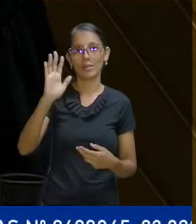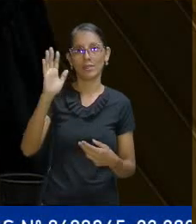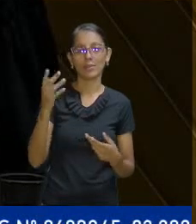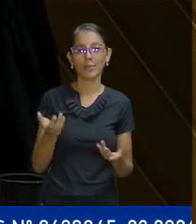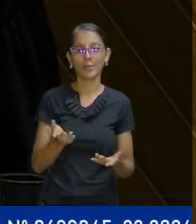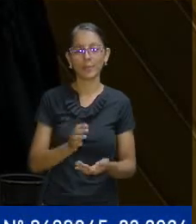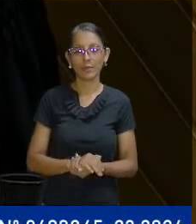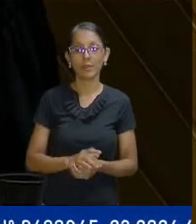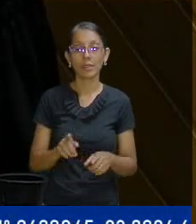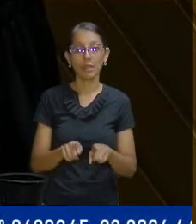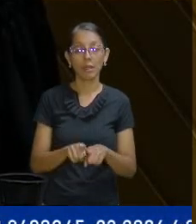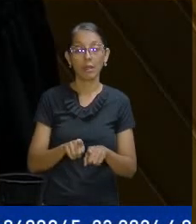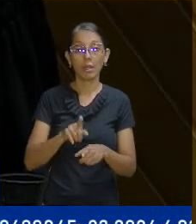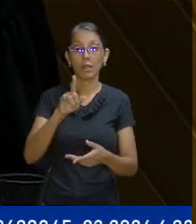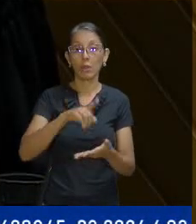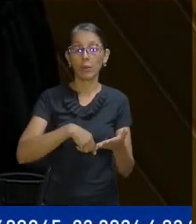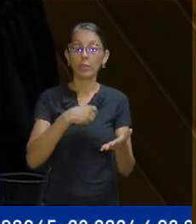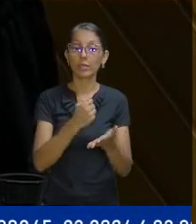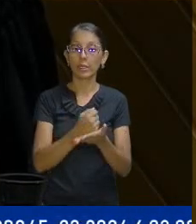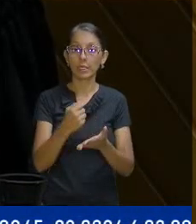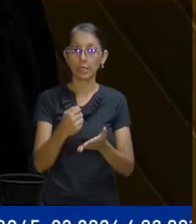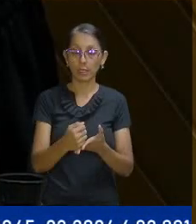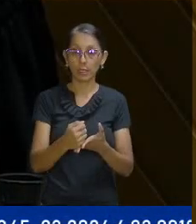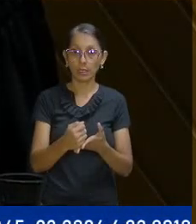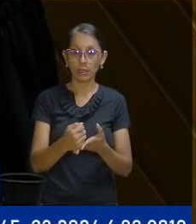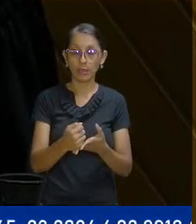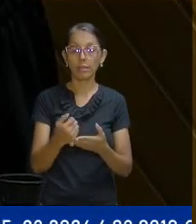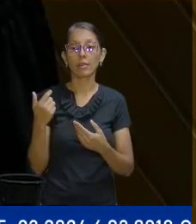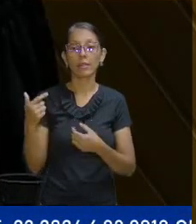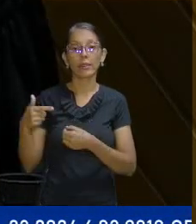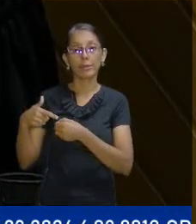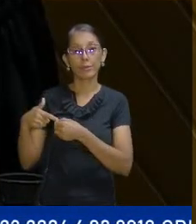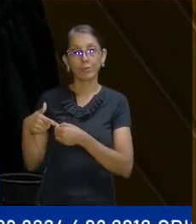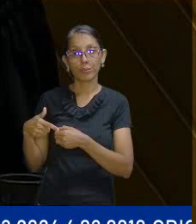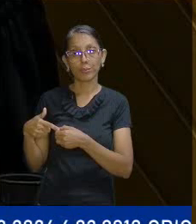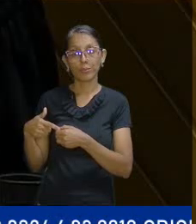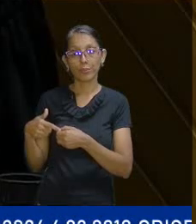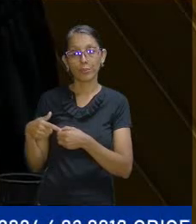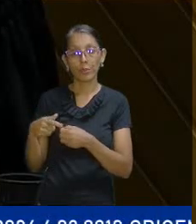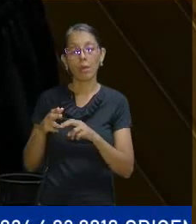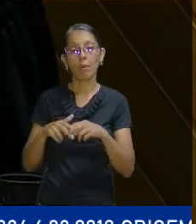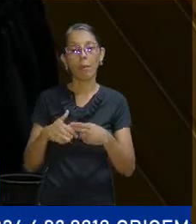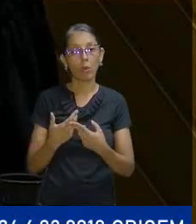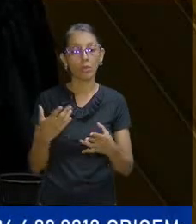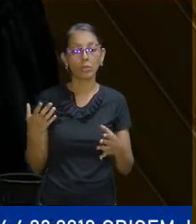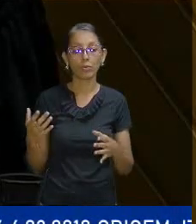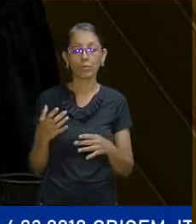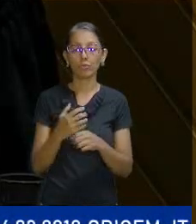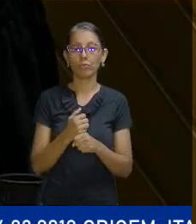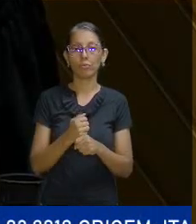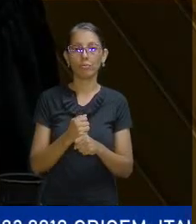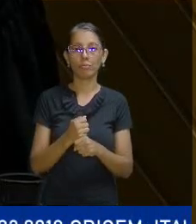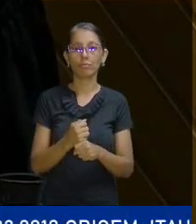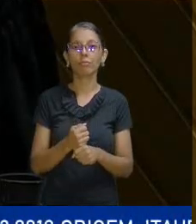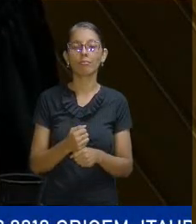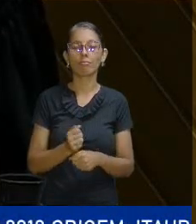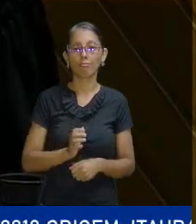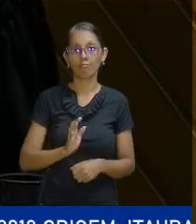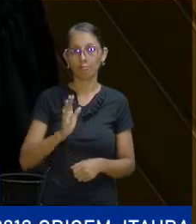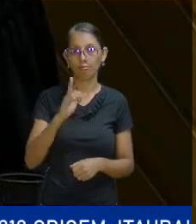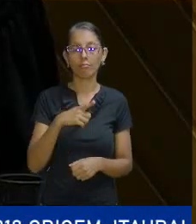contratos incluíram fornecimento de recurso eleitoral na representação, na prestação de contas, número do